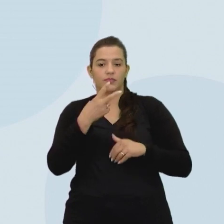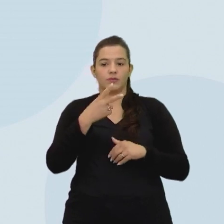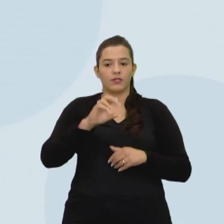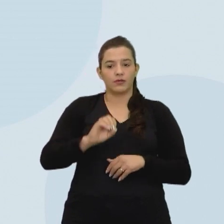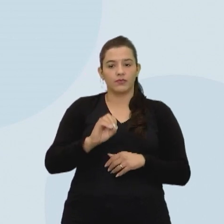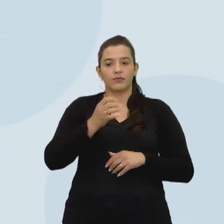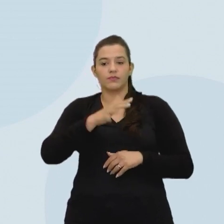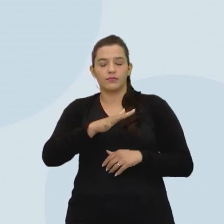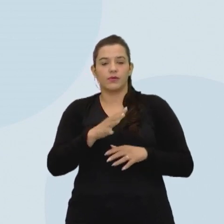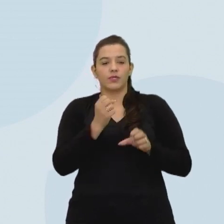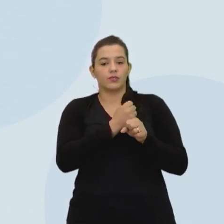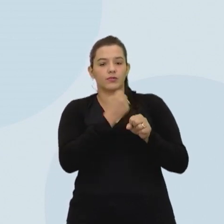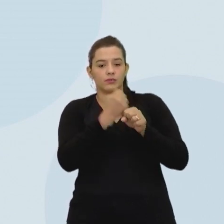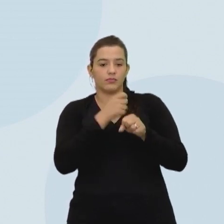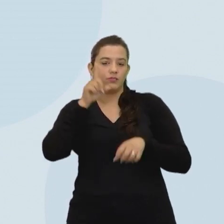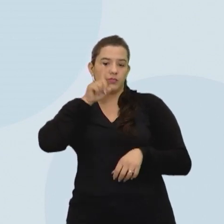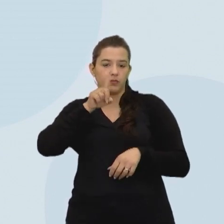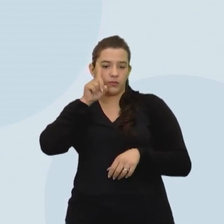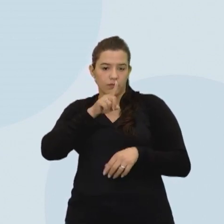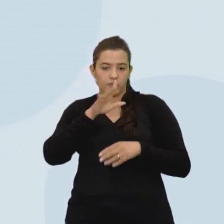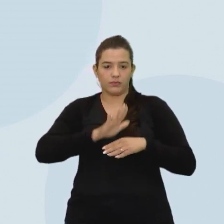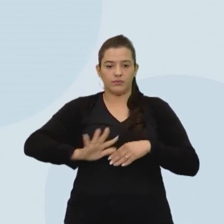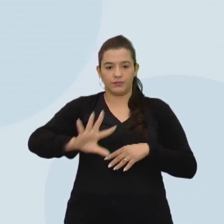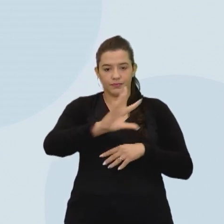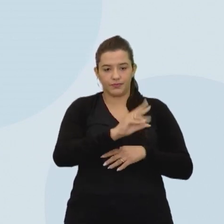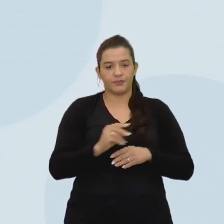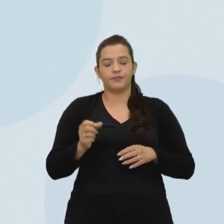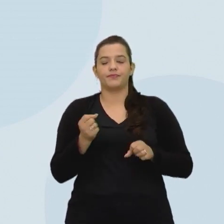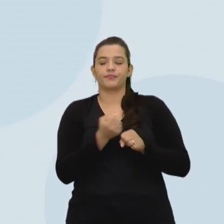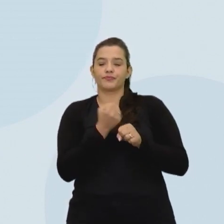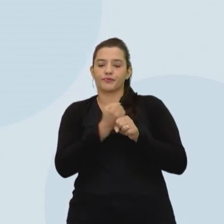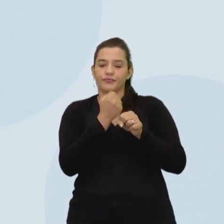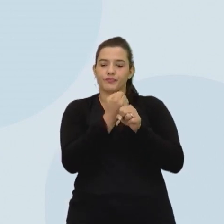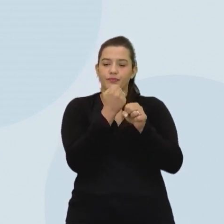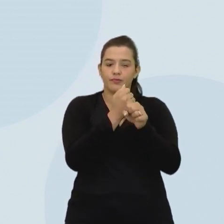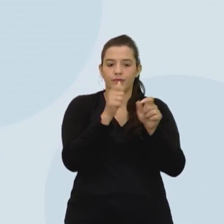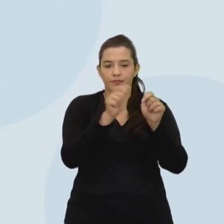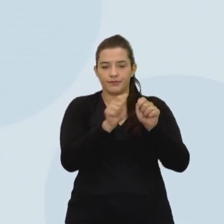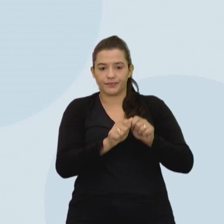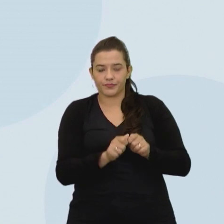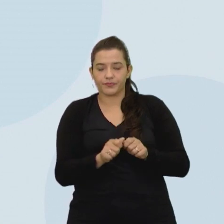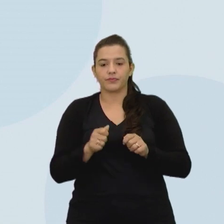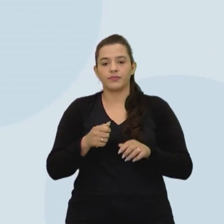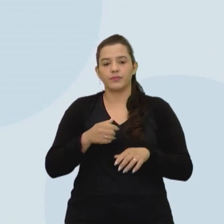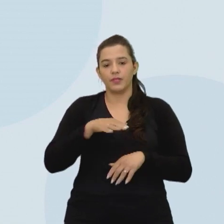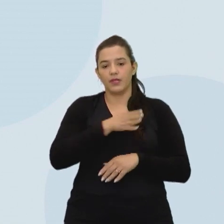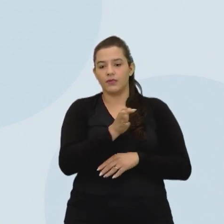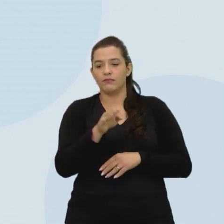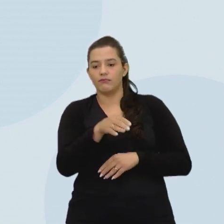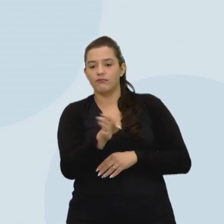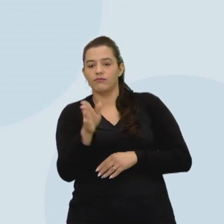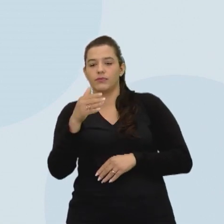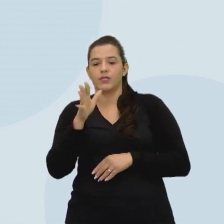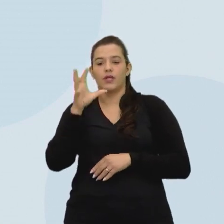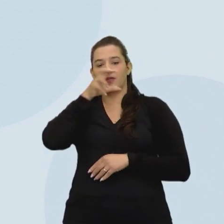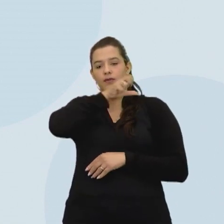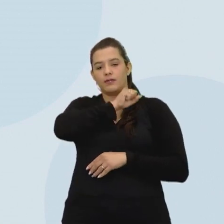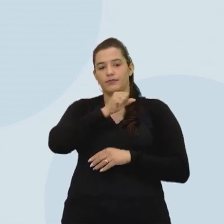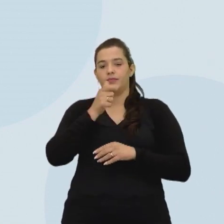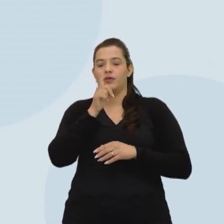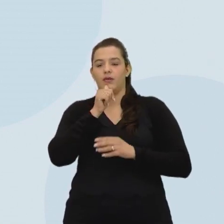Para essa parte aqui do oeste ter uma passagem mais rápida, né, para o Oceano Atlântico aqui, né? Então